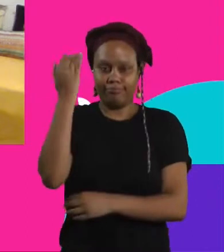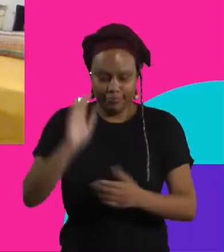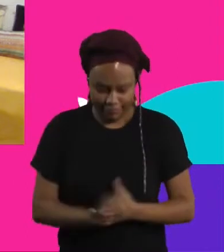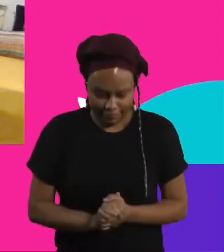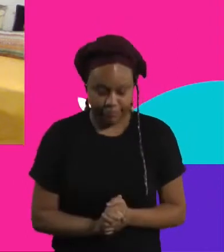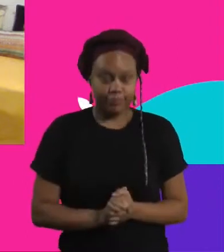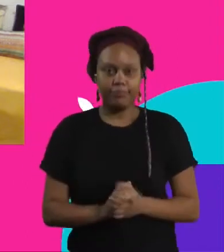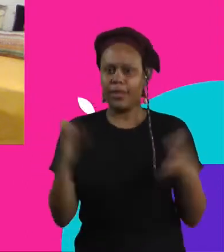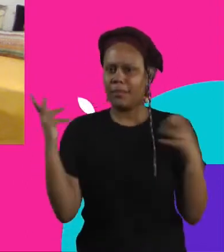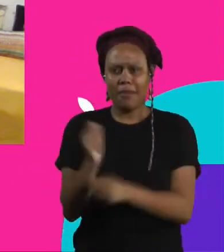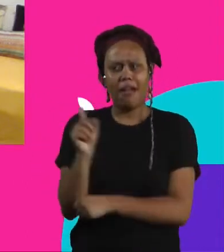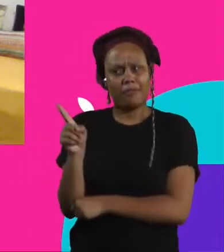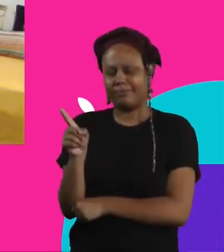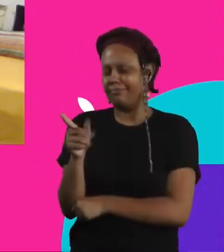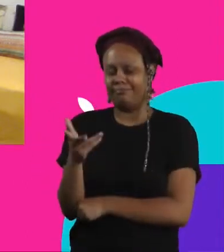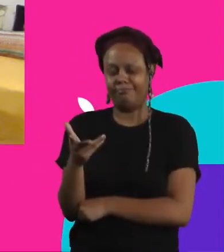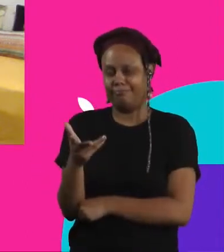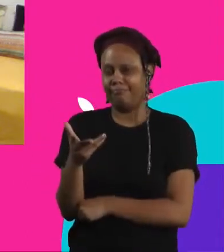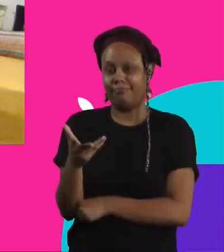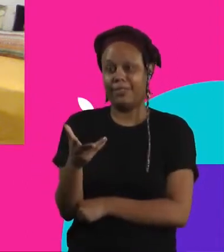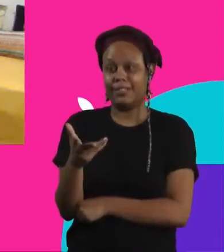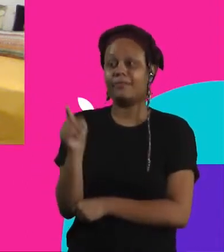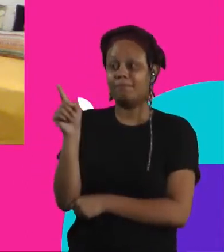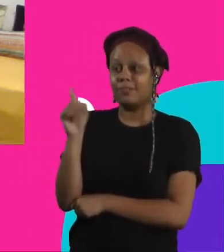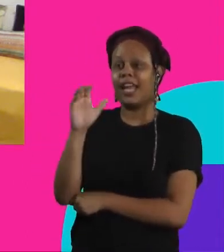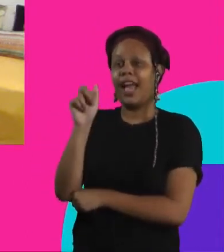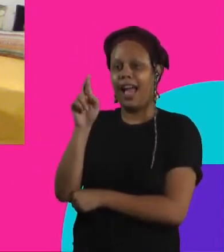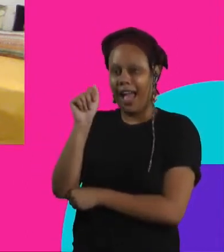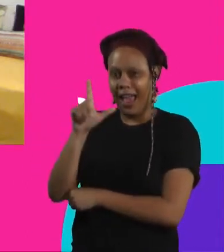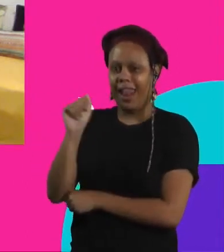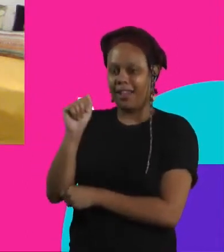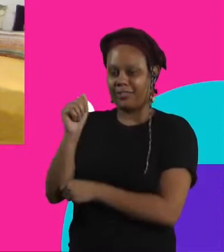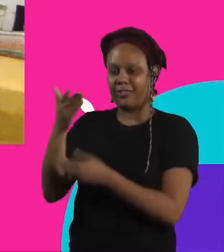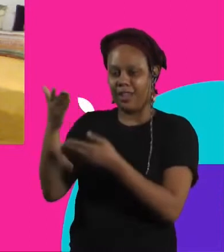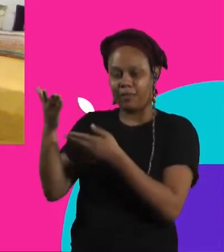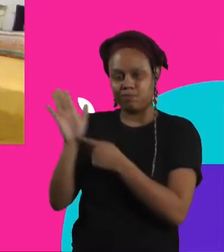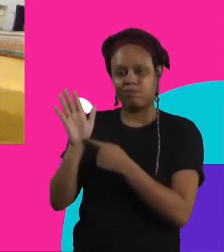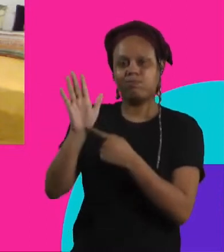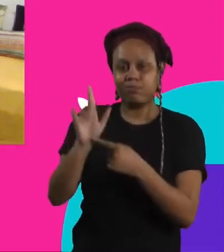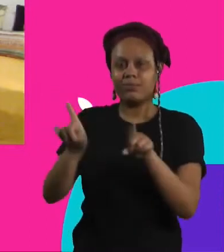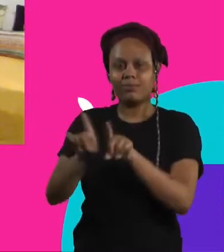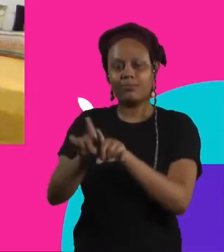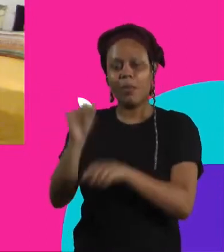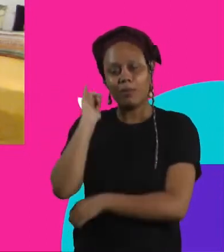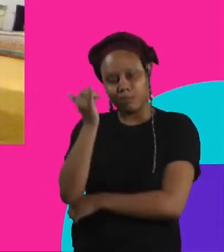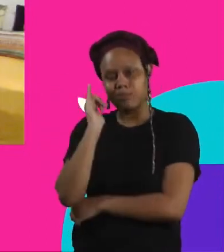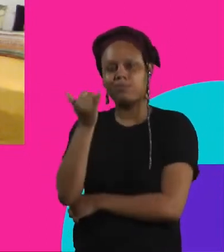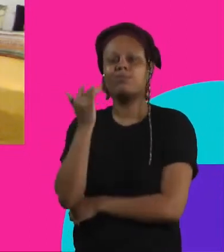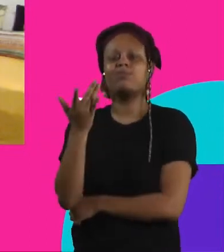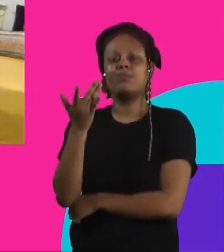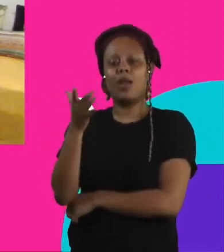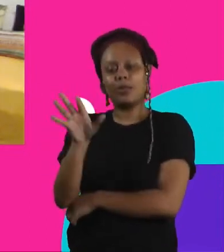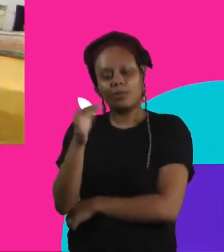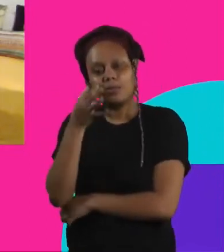Maravilha, Márcia, obrigada. Carla, passo para você se apresentar e contar um pouquinho, né, na sua perspectiva, por que diversidade,